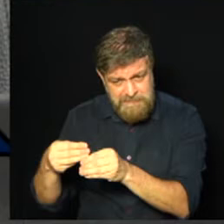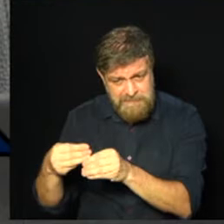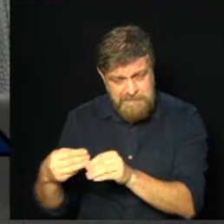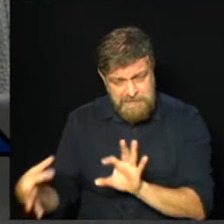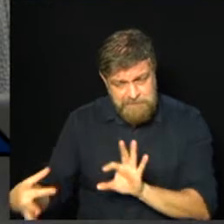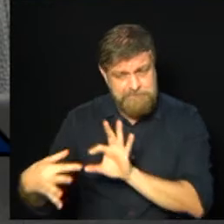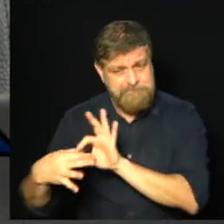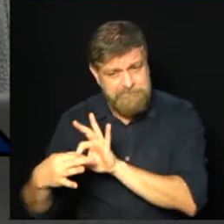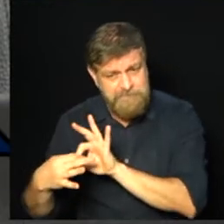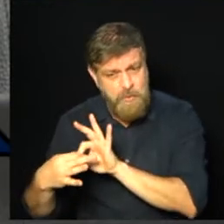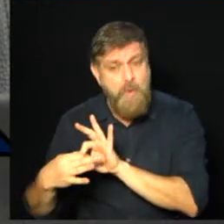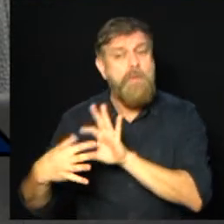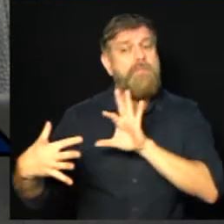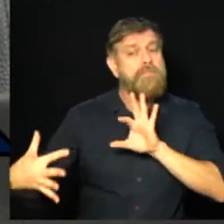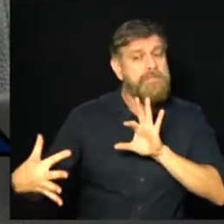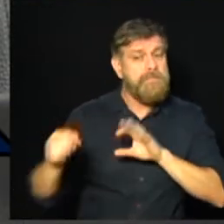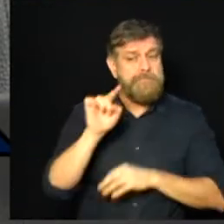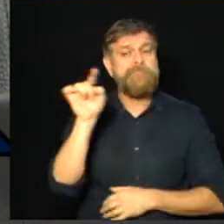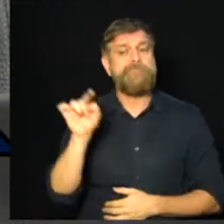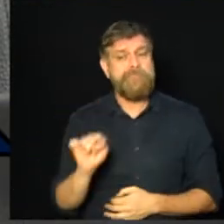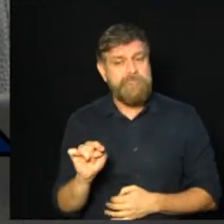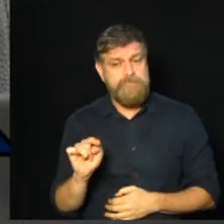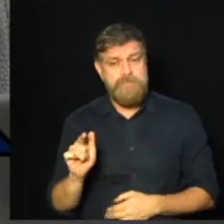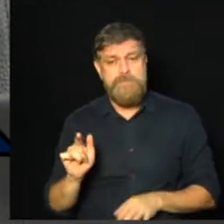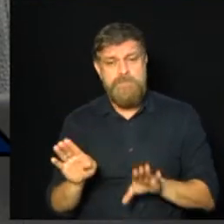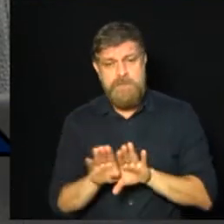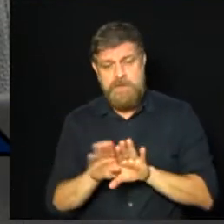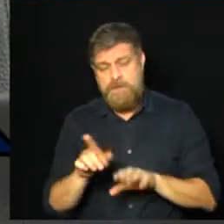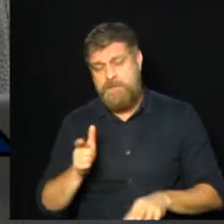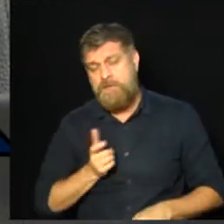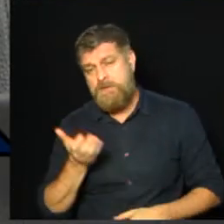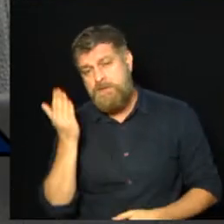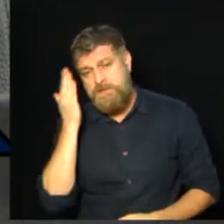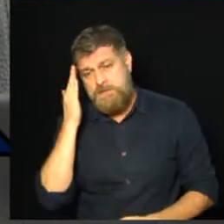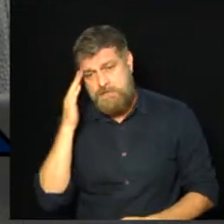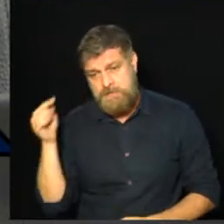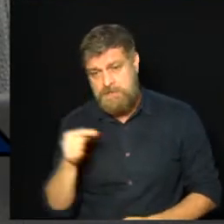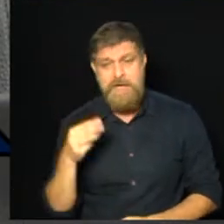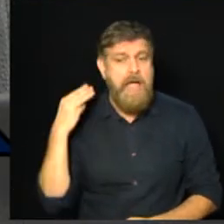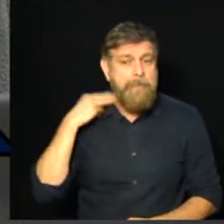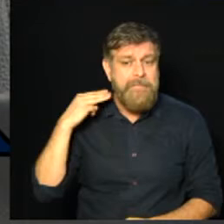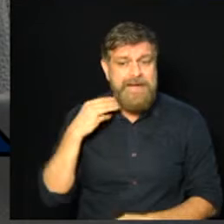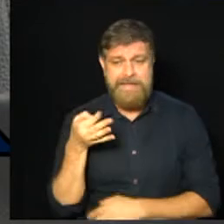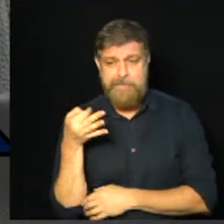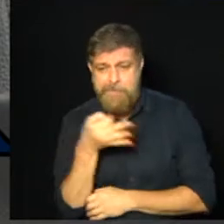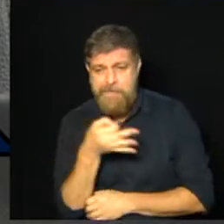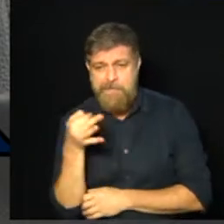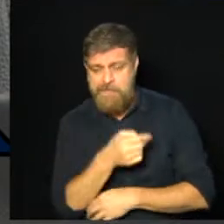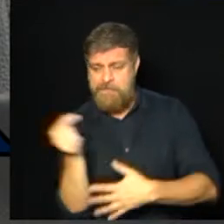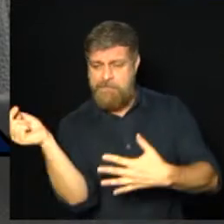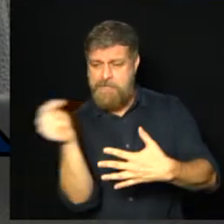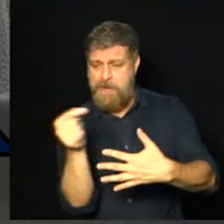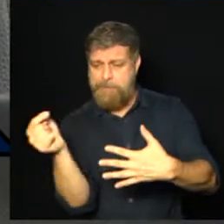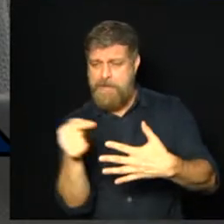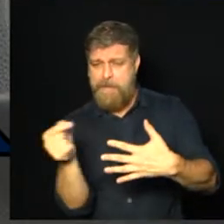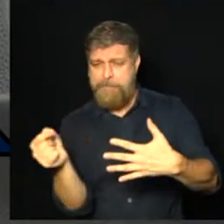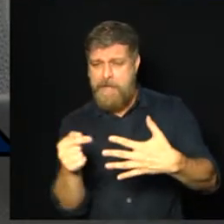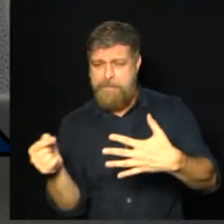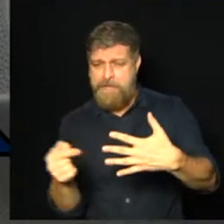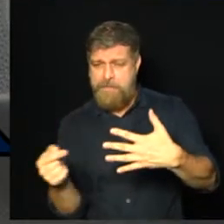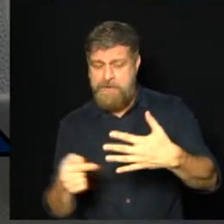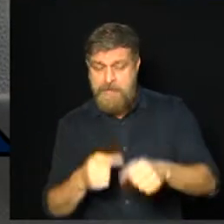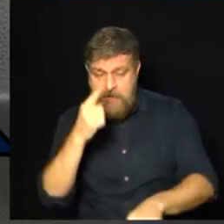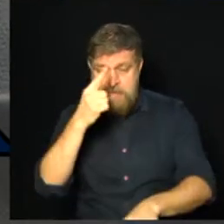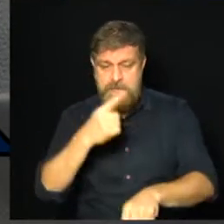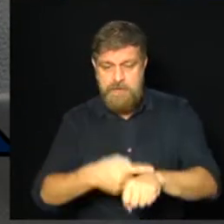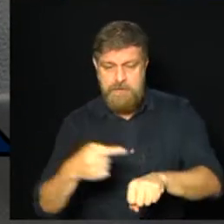se os apontamentos bem mencionados aqui pela vereadora Mariana Conte, foram considerados na